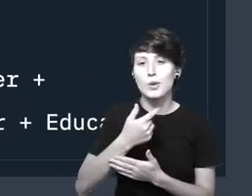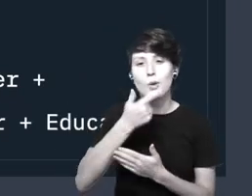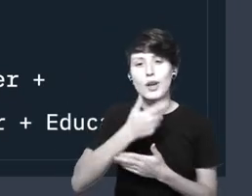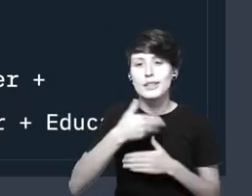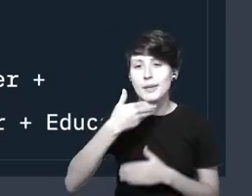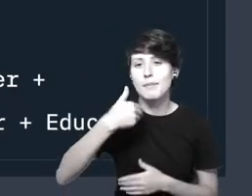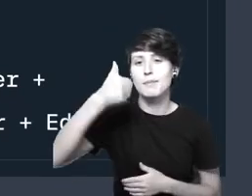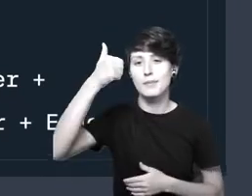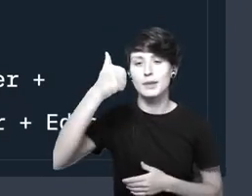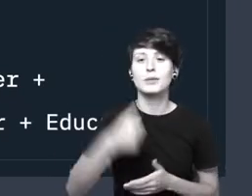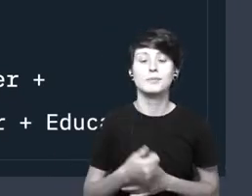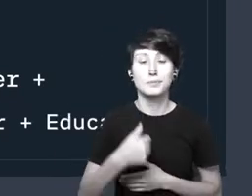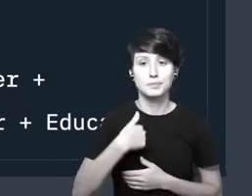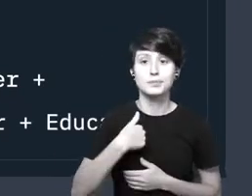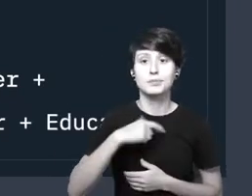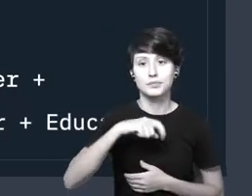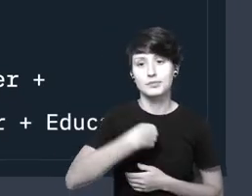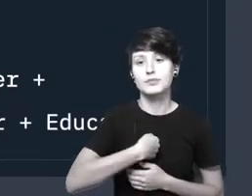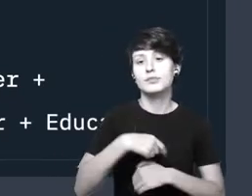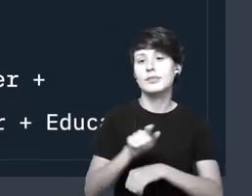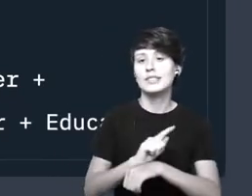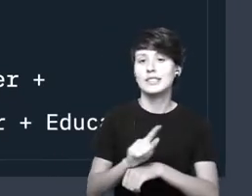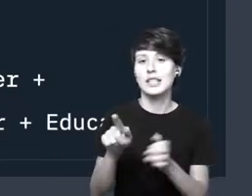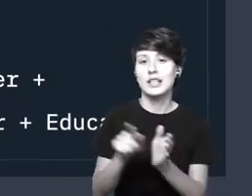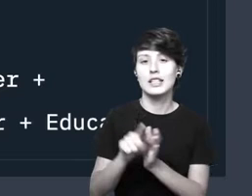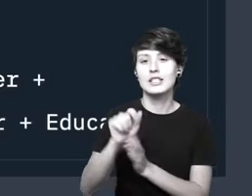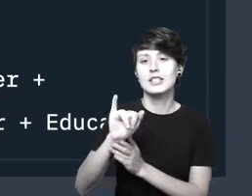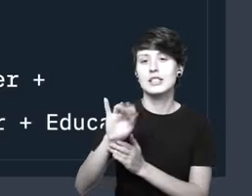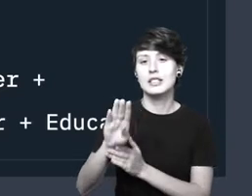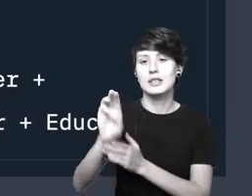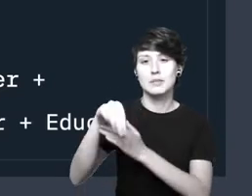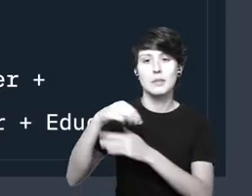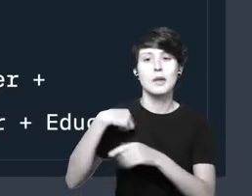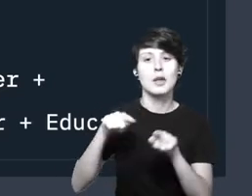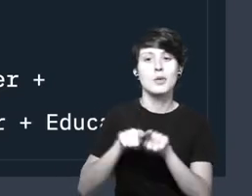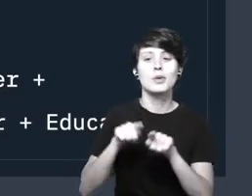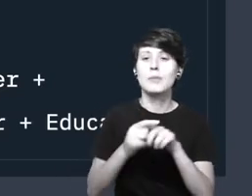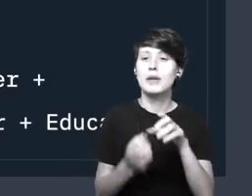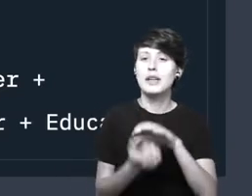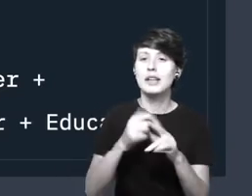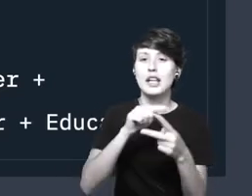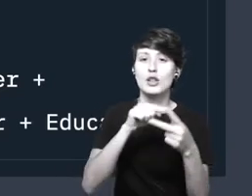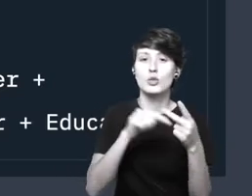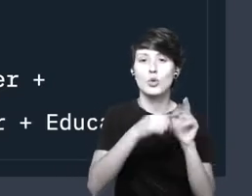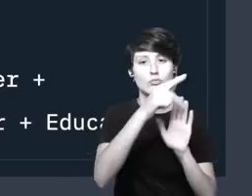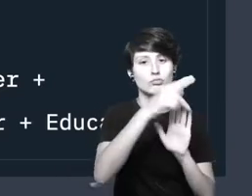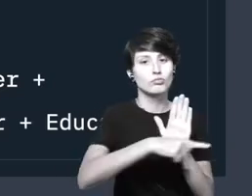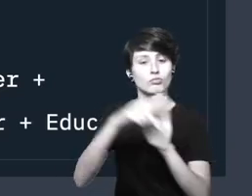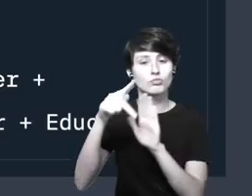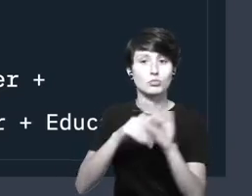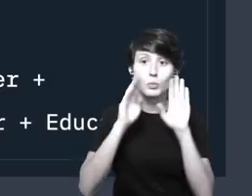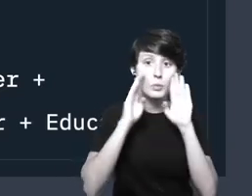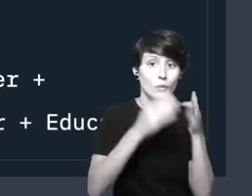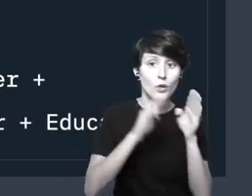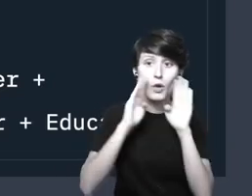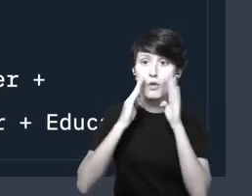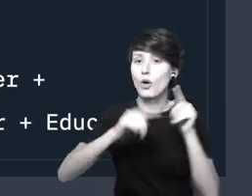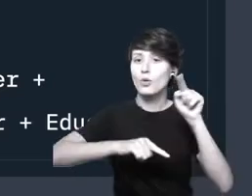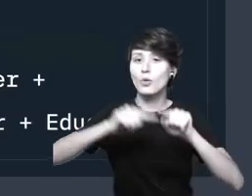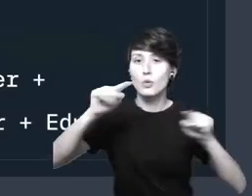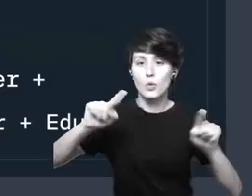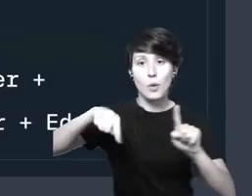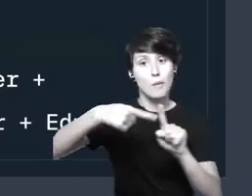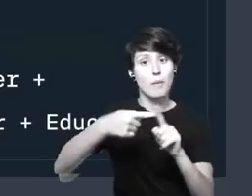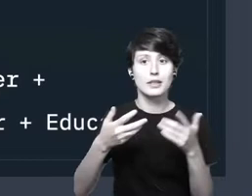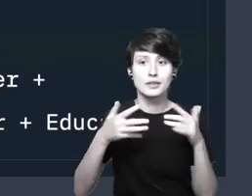Além de eu ser gerente da IBM, eu sou também fundadora de dois projetos que são focados em diversidade e inclusão. O primeiro é o